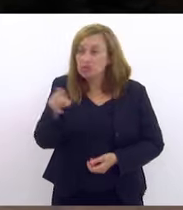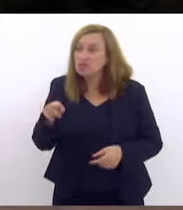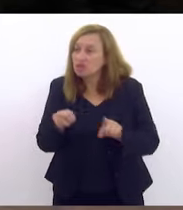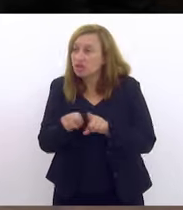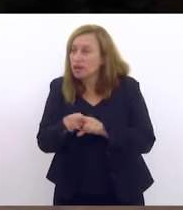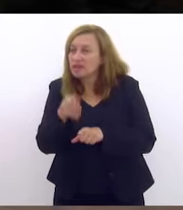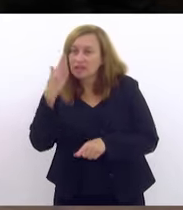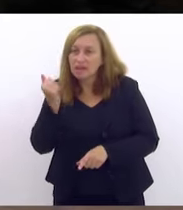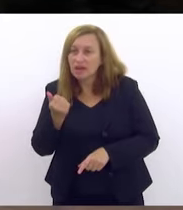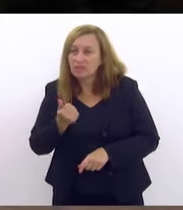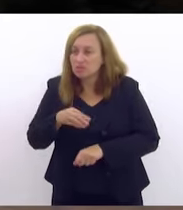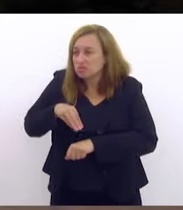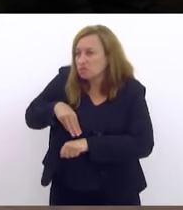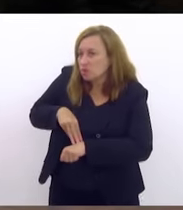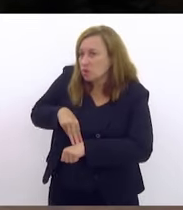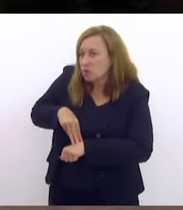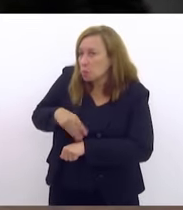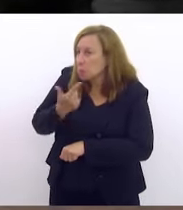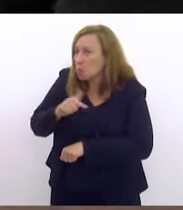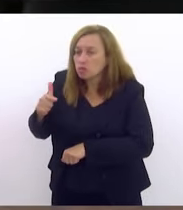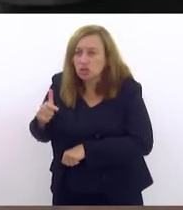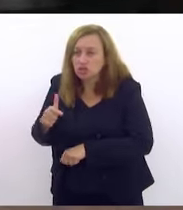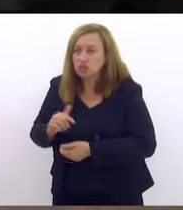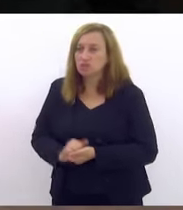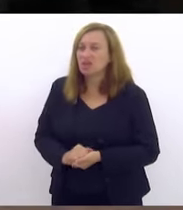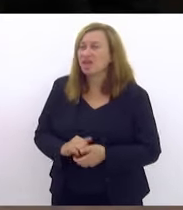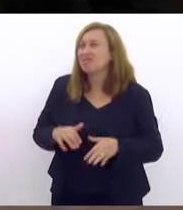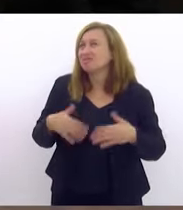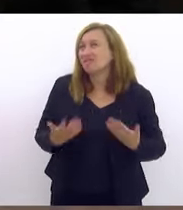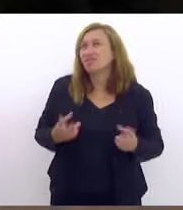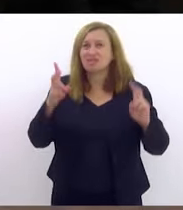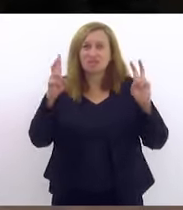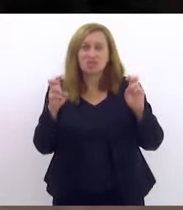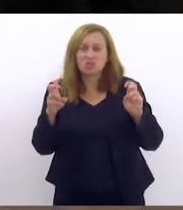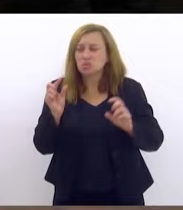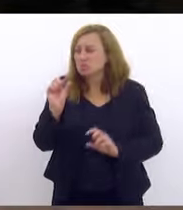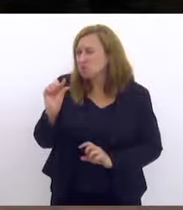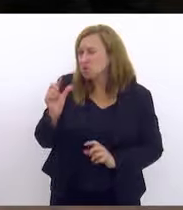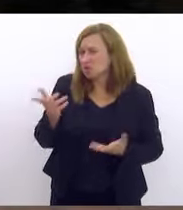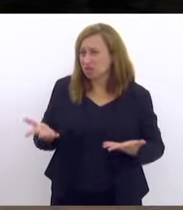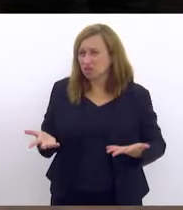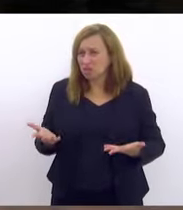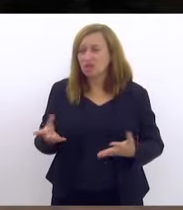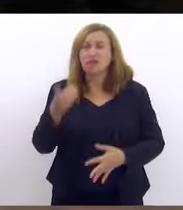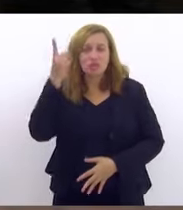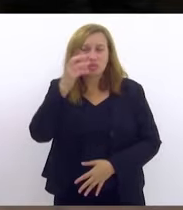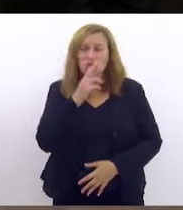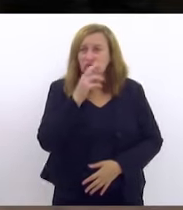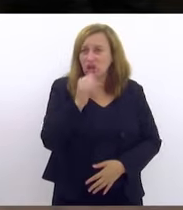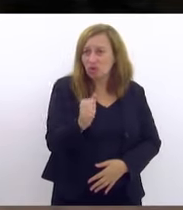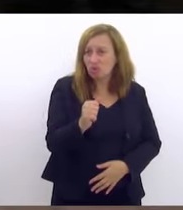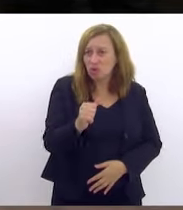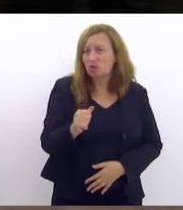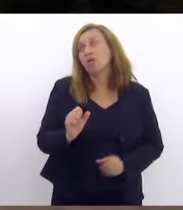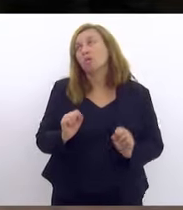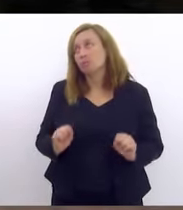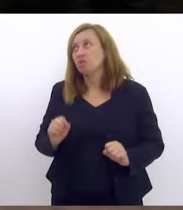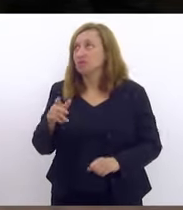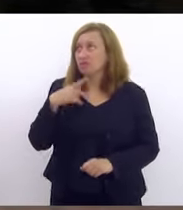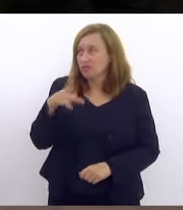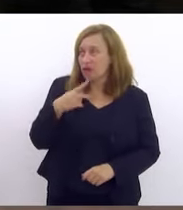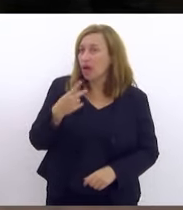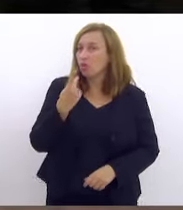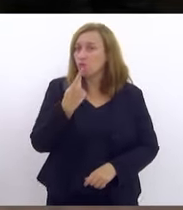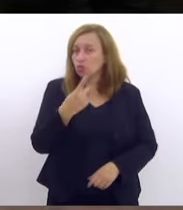que não existia o sambódromo. Então, essa questão pequena, do olhar pequeno do nobre deputado Rodrigo Amorim, e eu posso ir citando